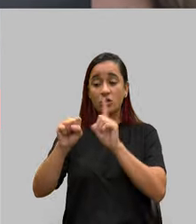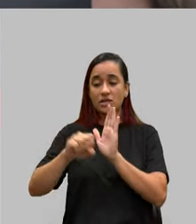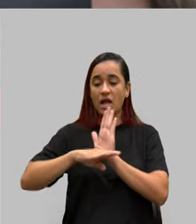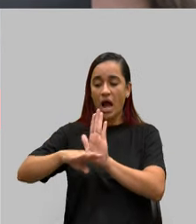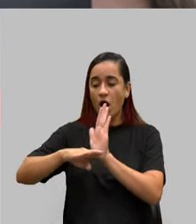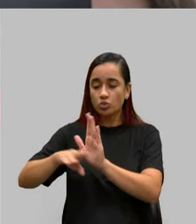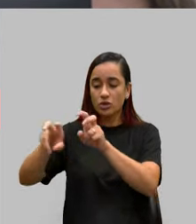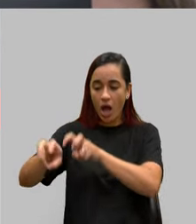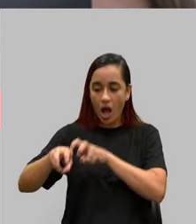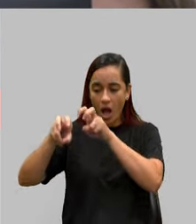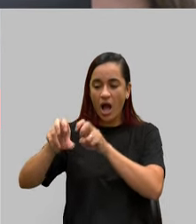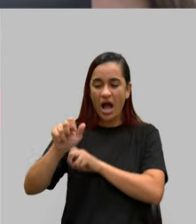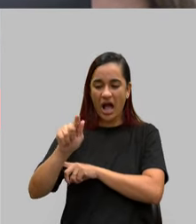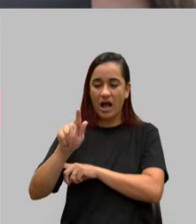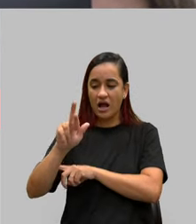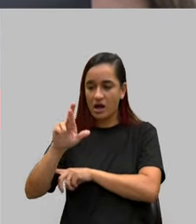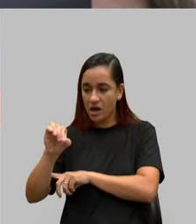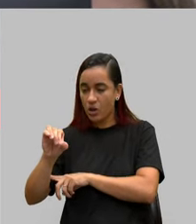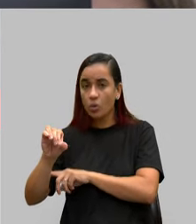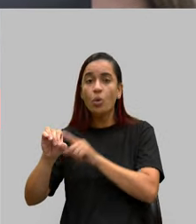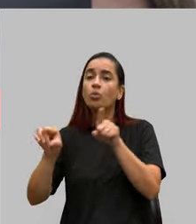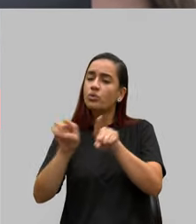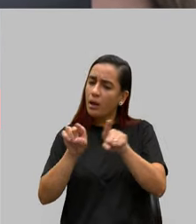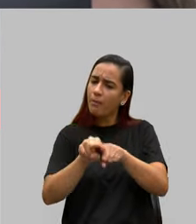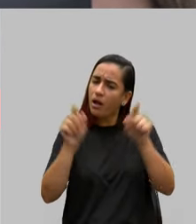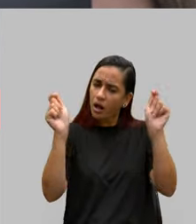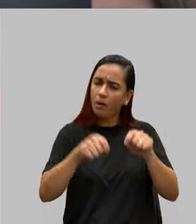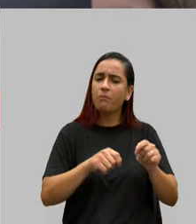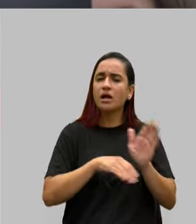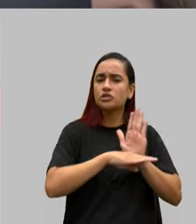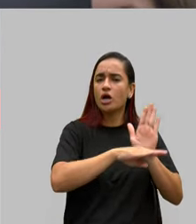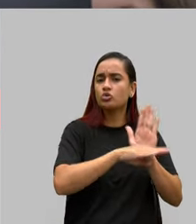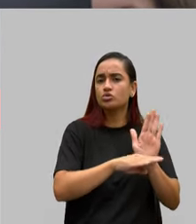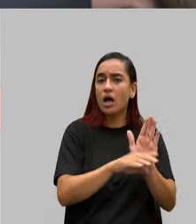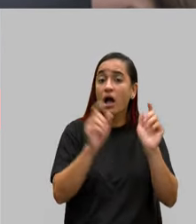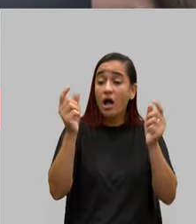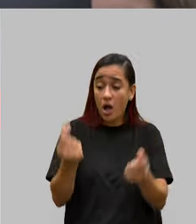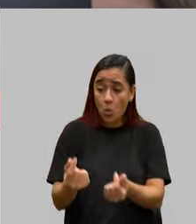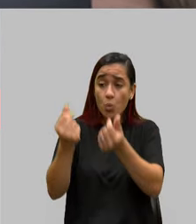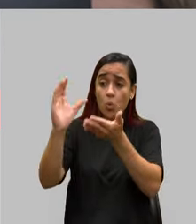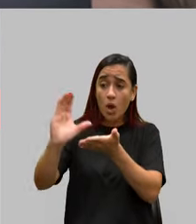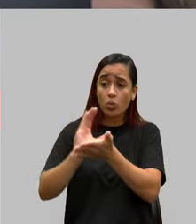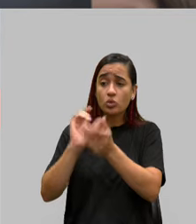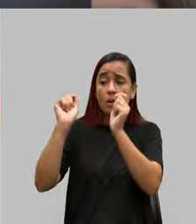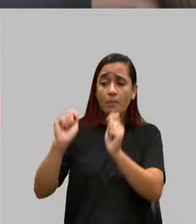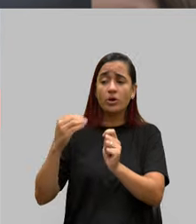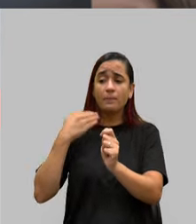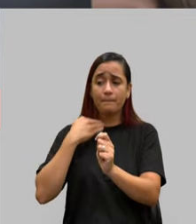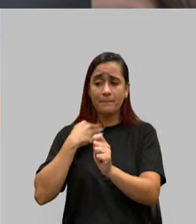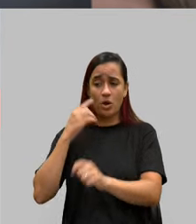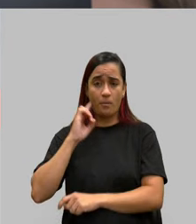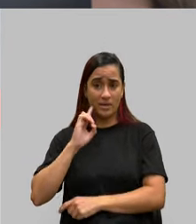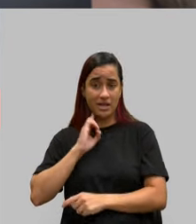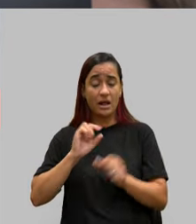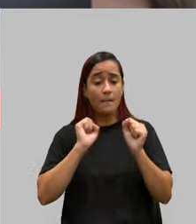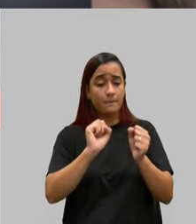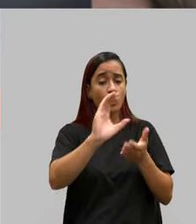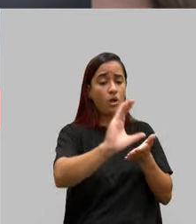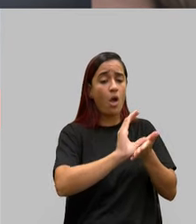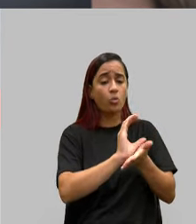não ajudar recursos podem vir do Banco do Estado de Minas Gerais recursos podem vir da pemig e outra coisa nós precisamos